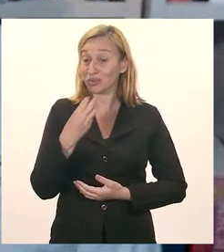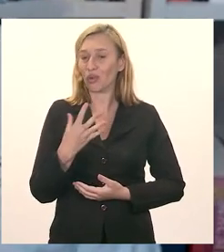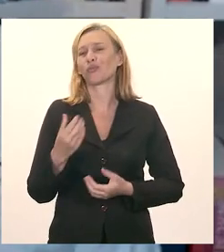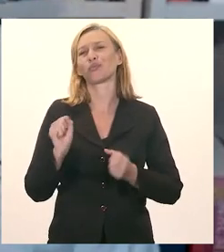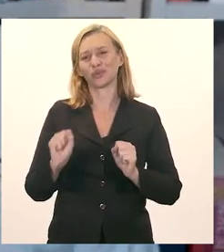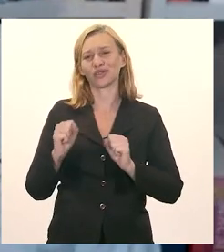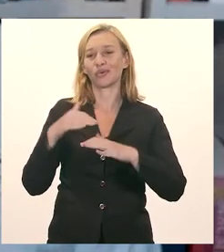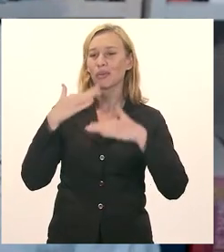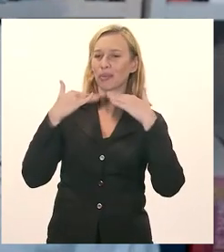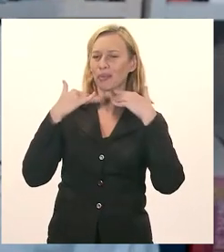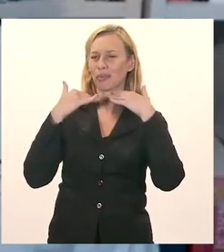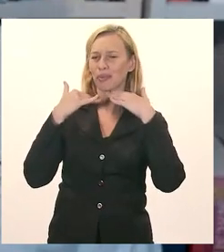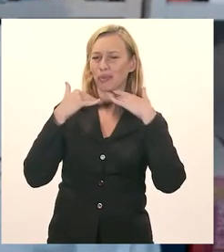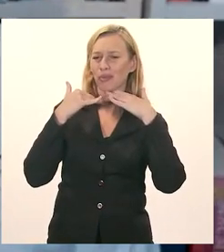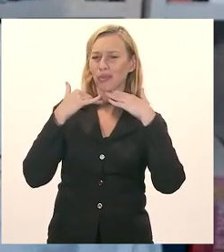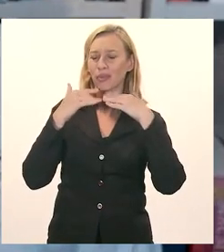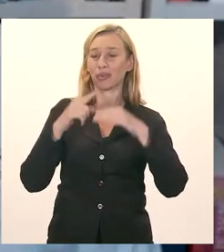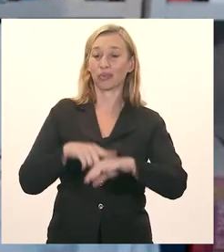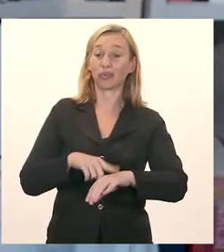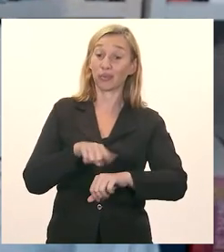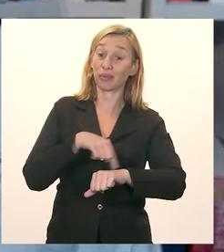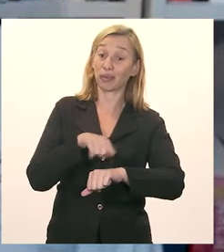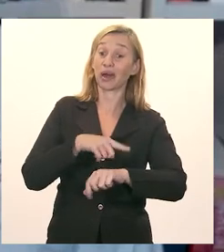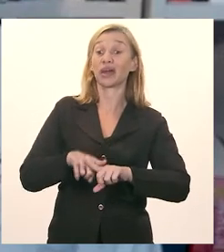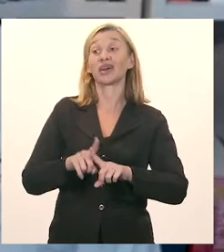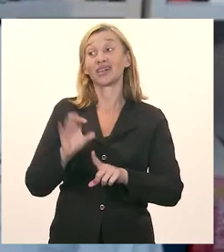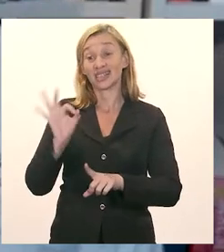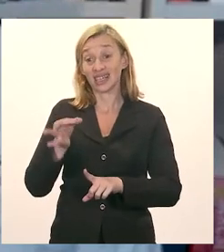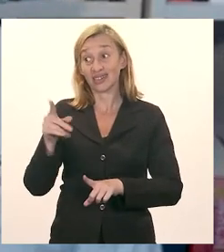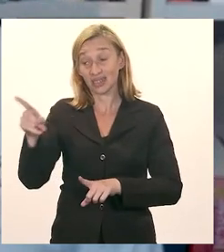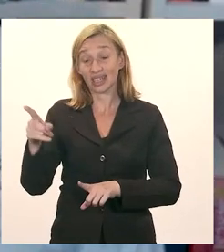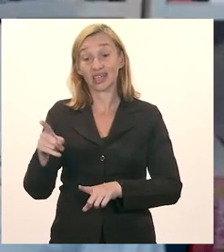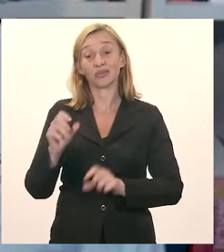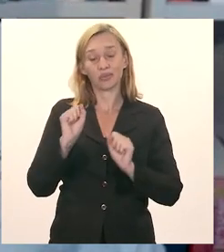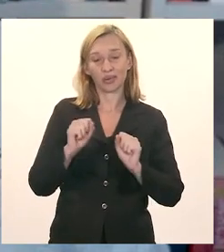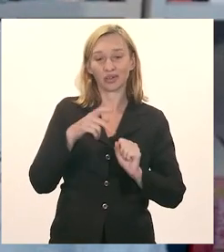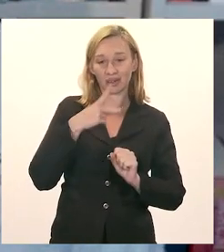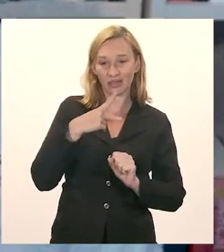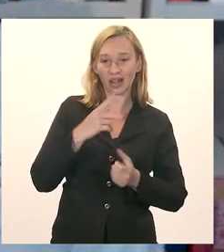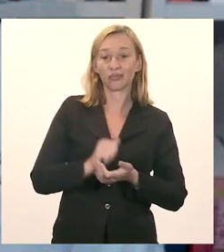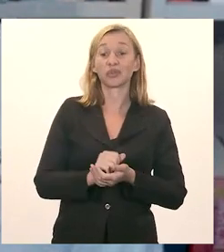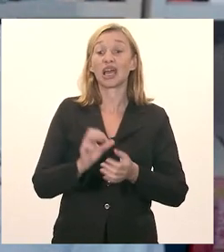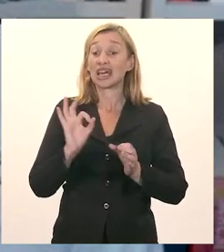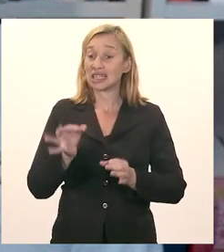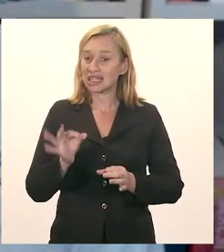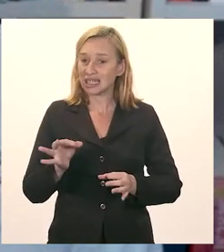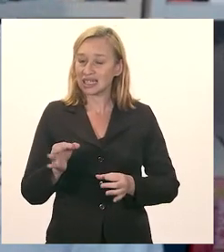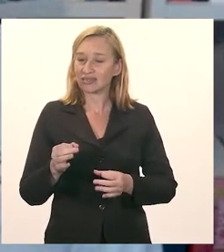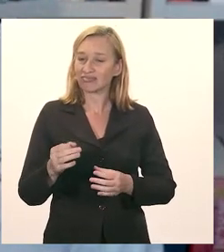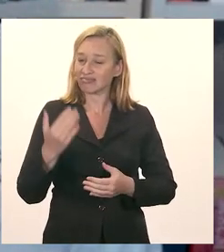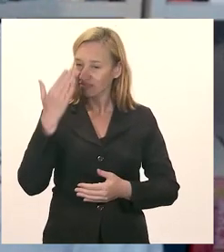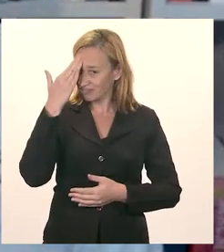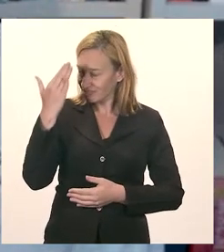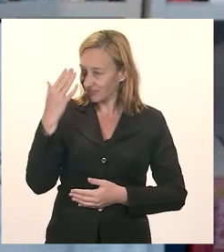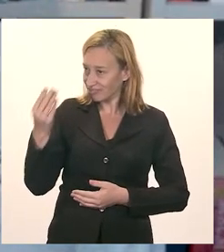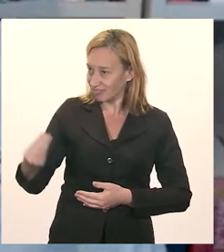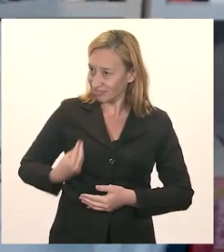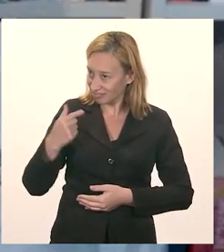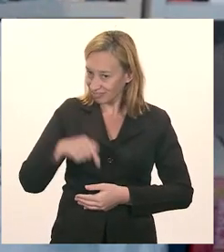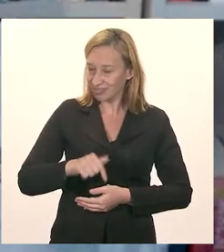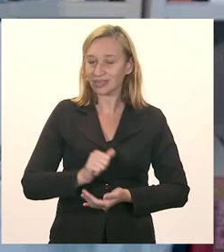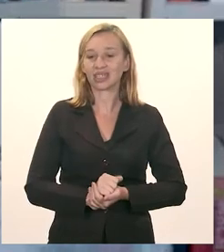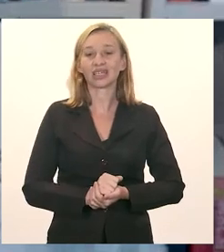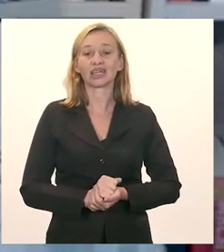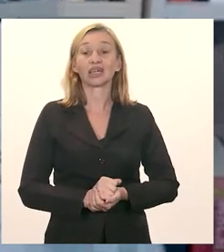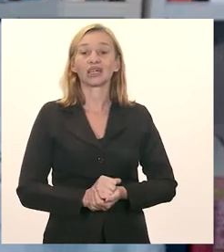Poderíamos ficar falando aqui durante horas, e com certeza você tem conteúdo para isso. Então, agradecemos a sua participação no nosso programa